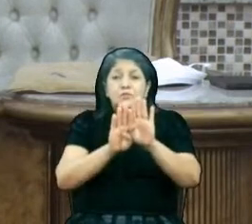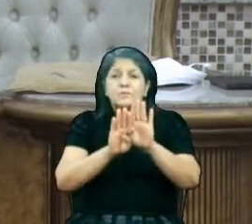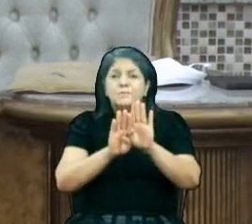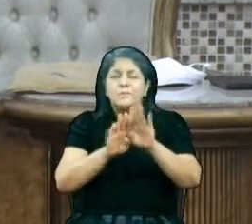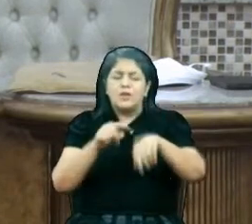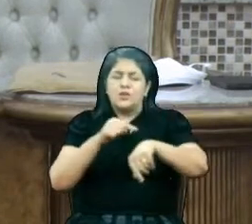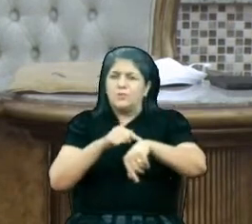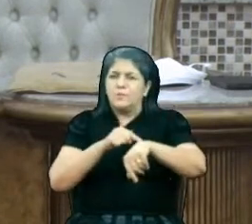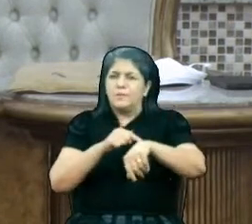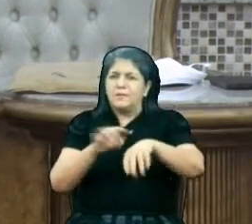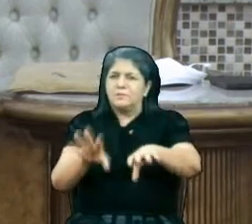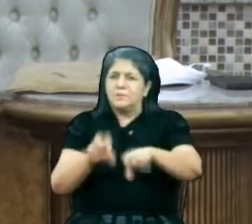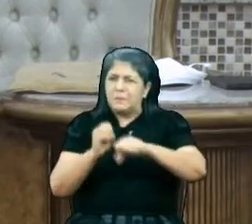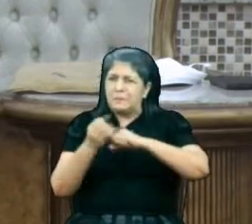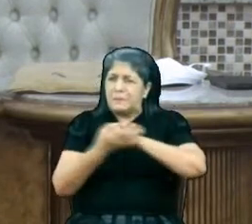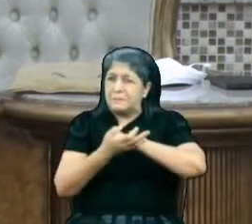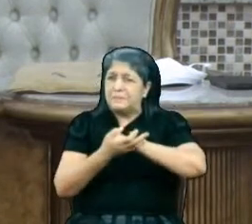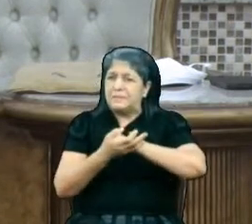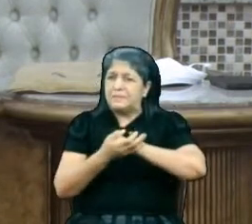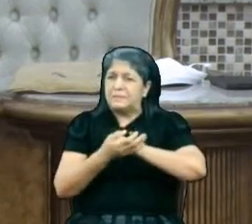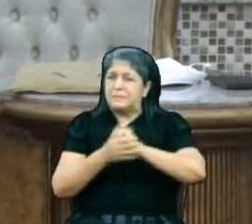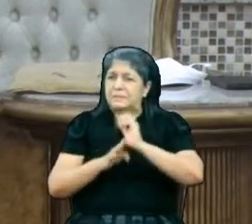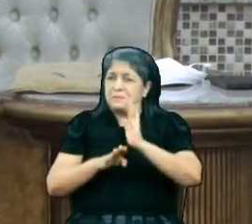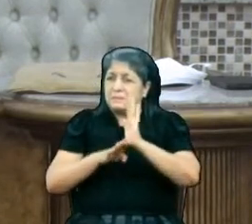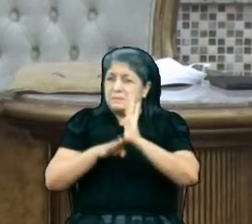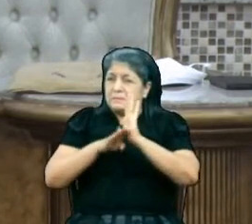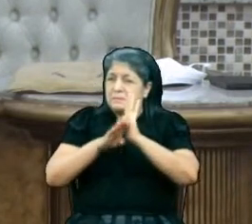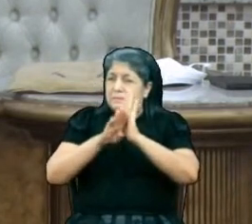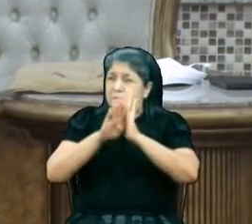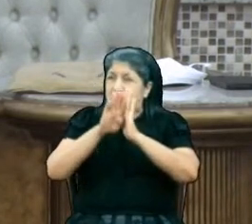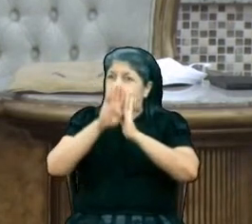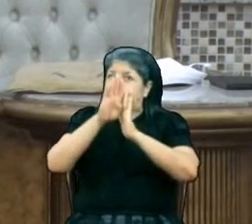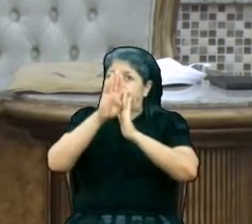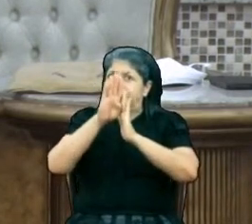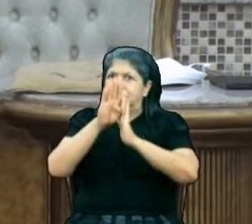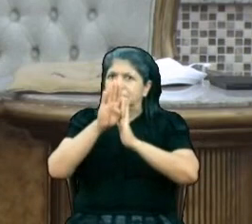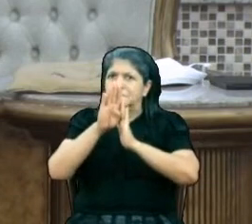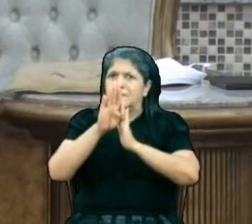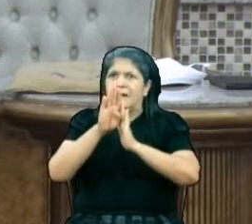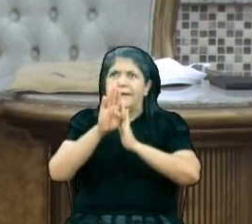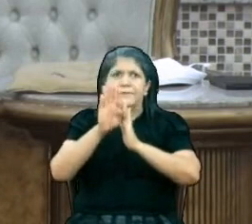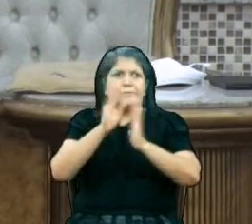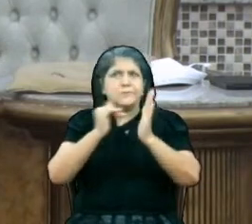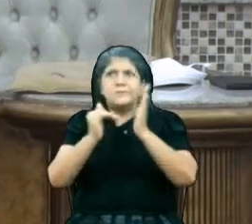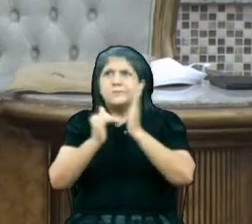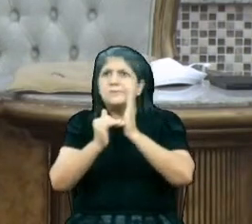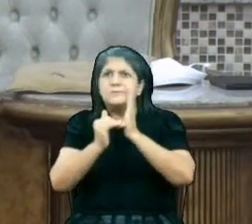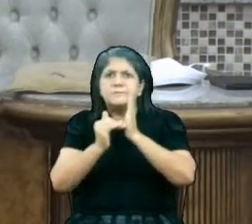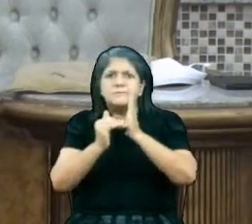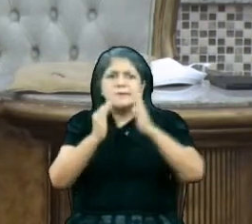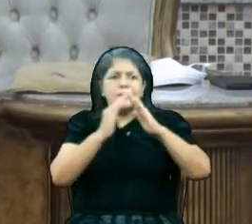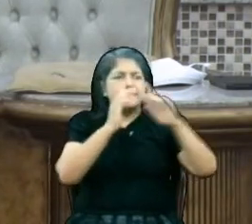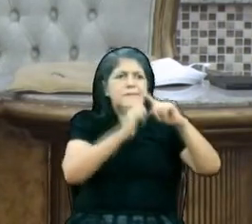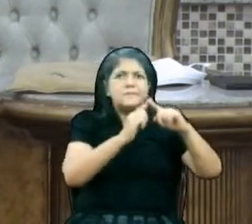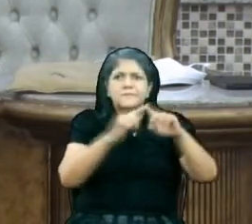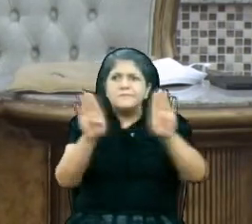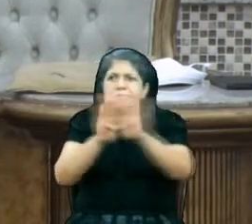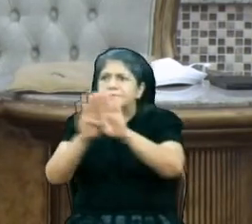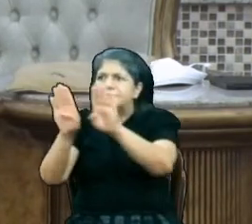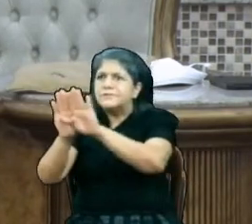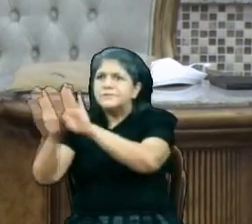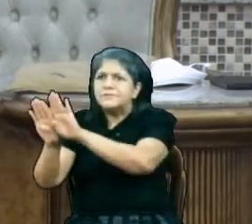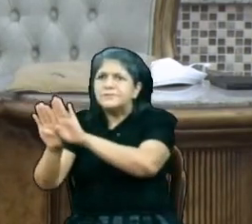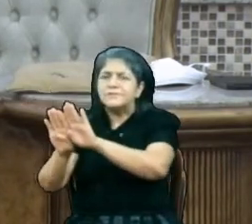ficar dentro de casa e a pandemia contribuiu para que muitas pessoas se